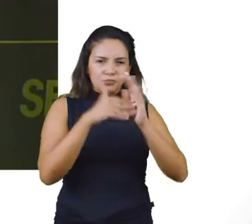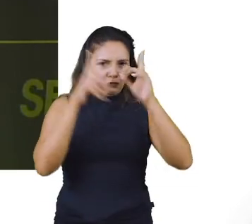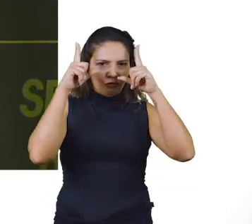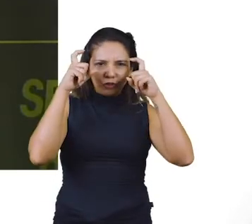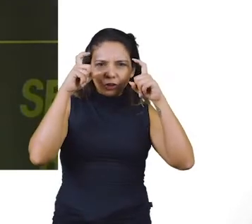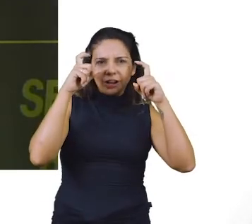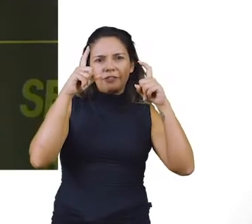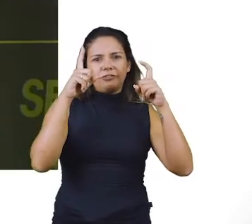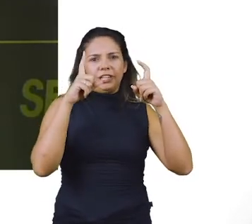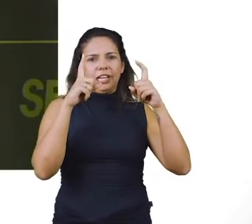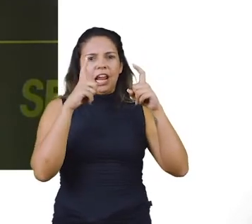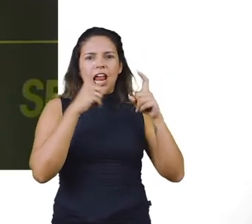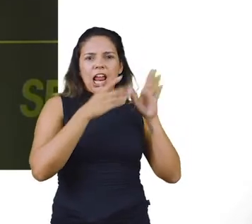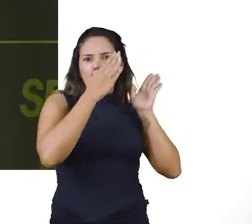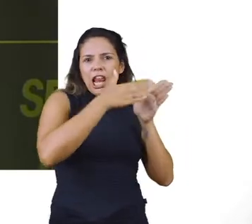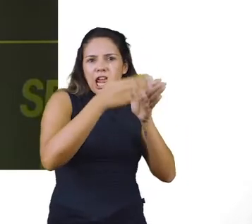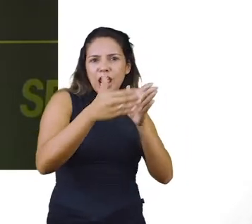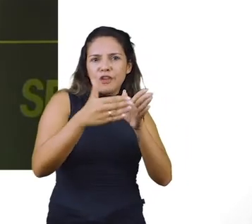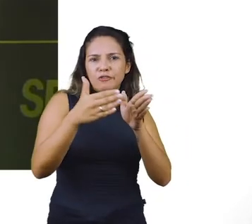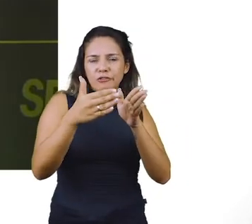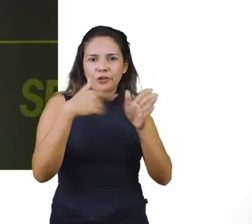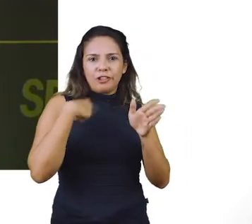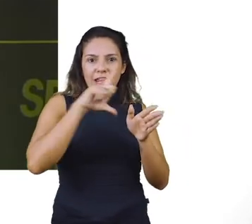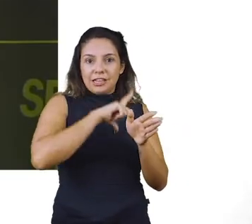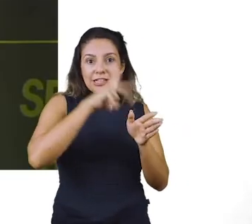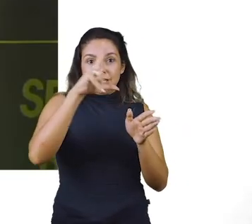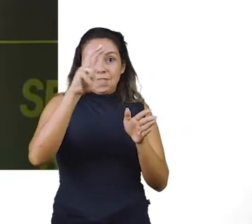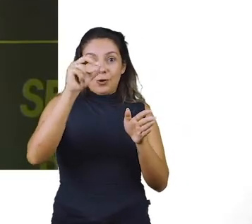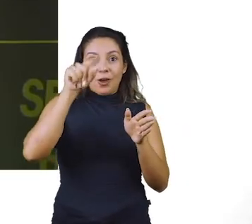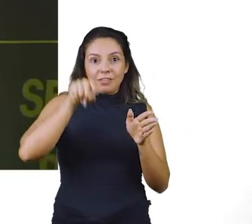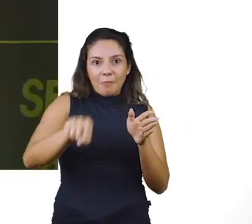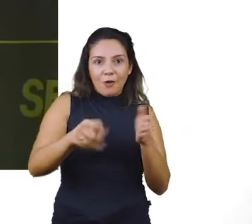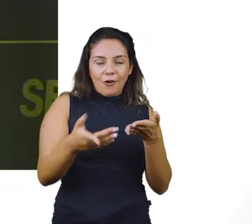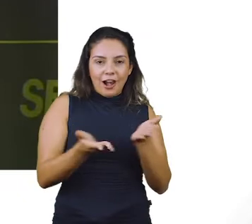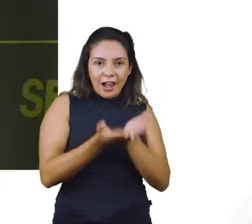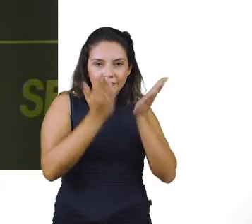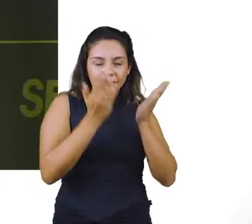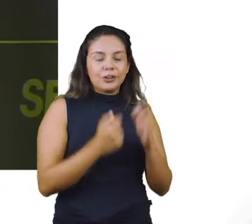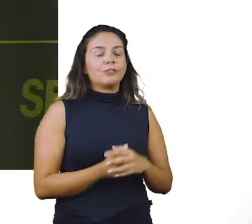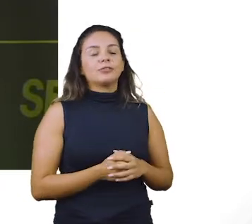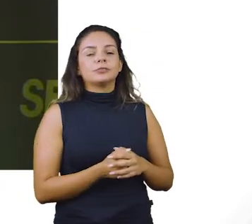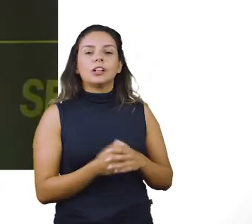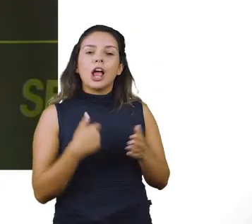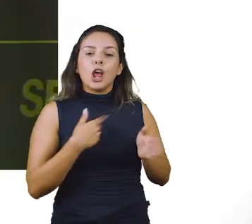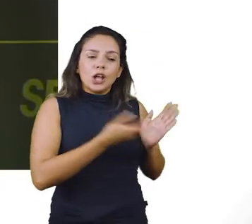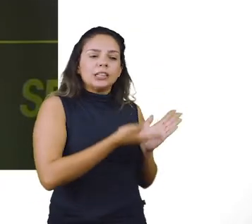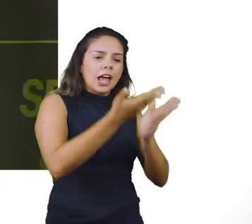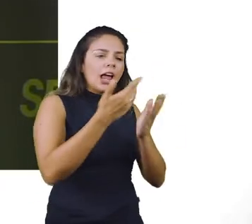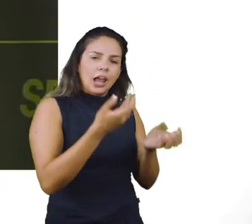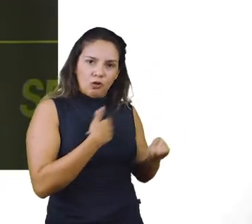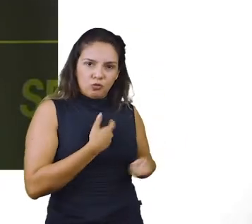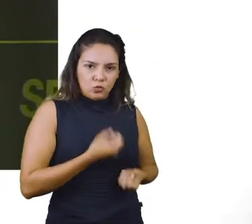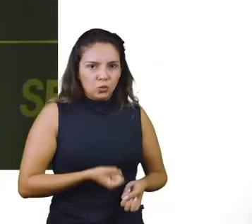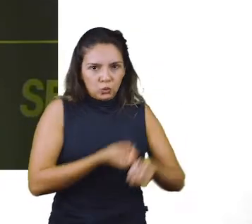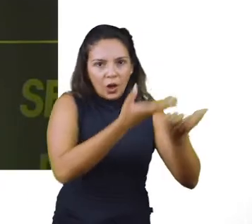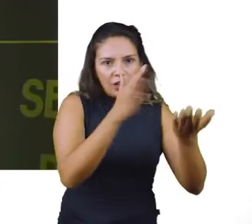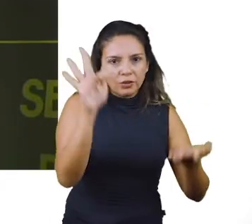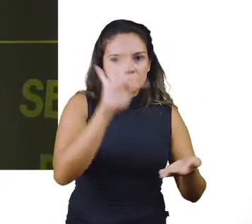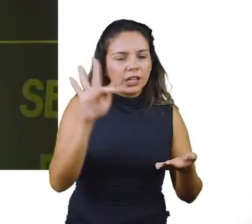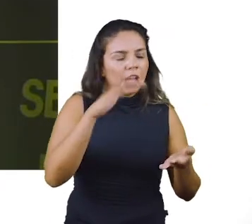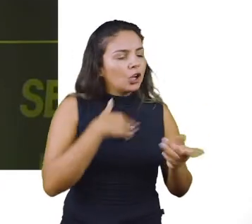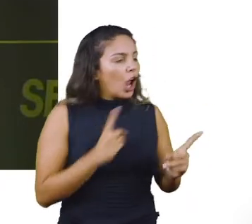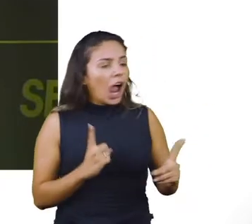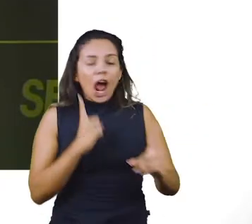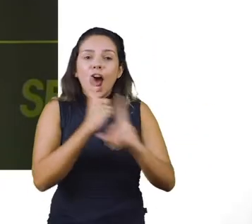quase 5.000 livros que eu doei para o acervo, eu achei intacto numa pasta amarela aquelas